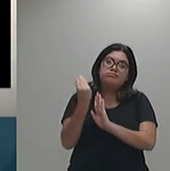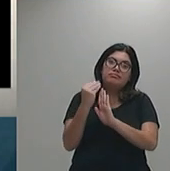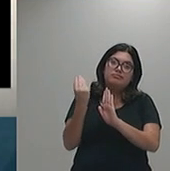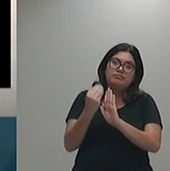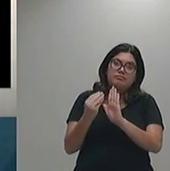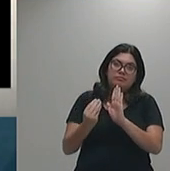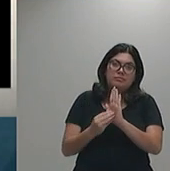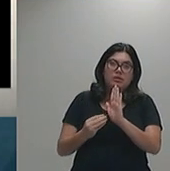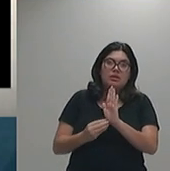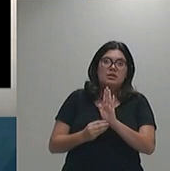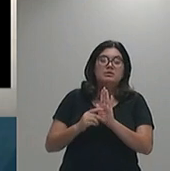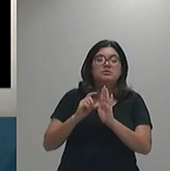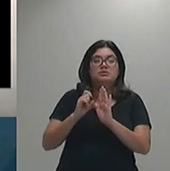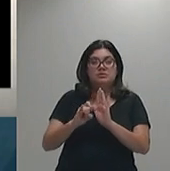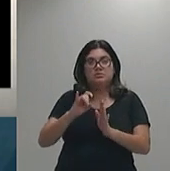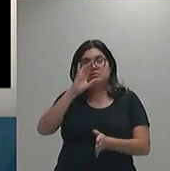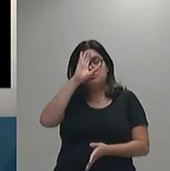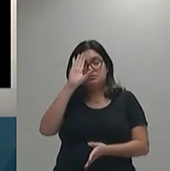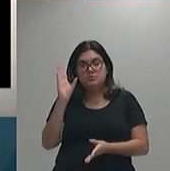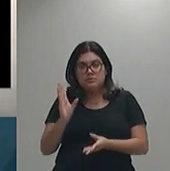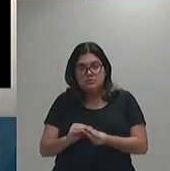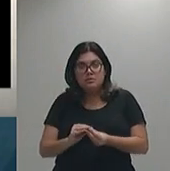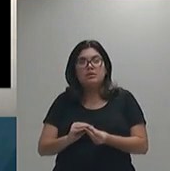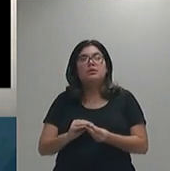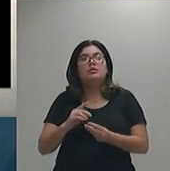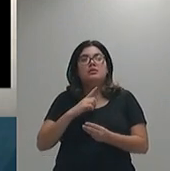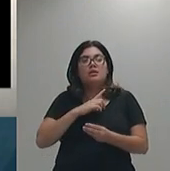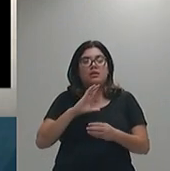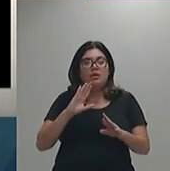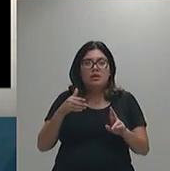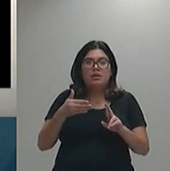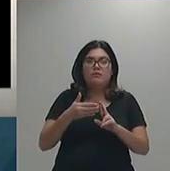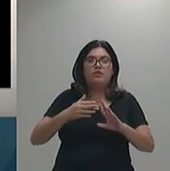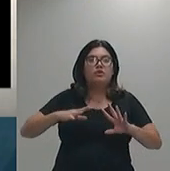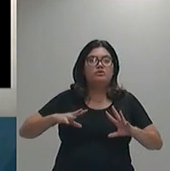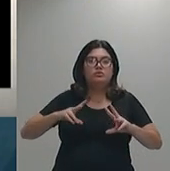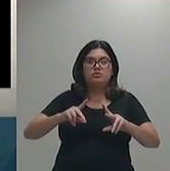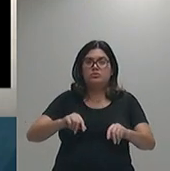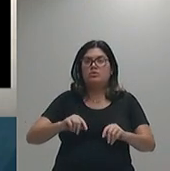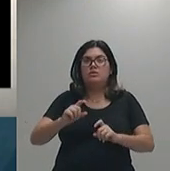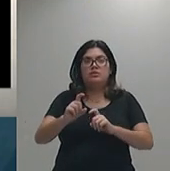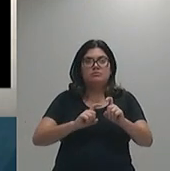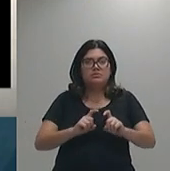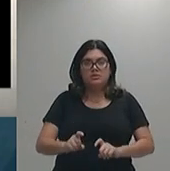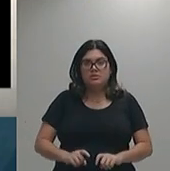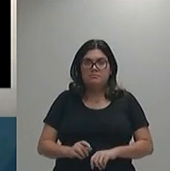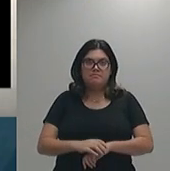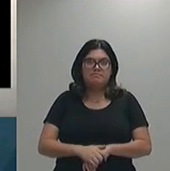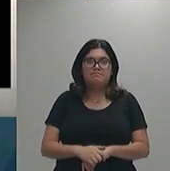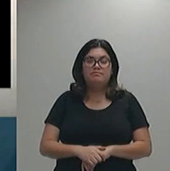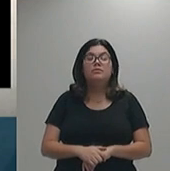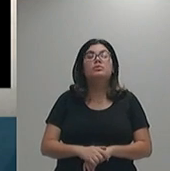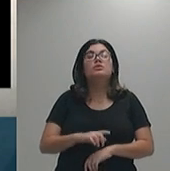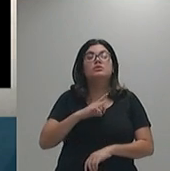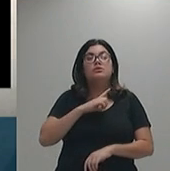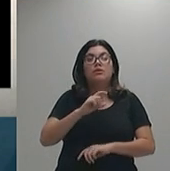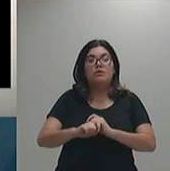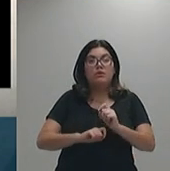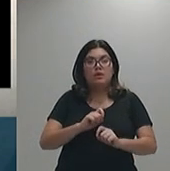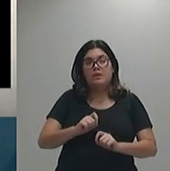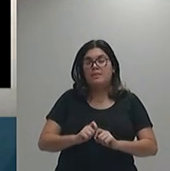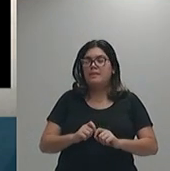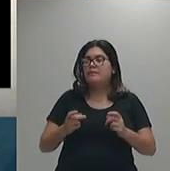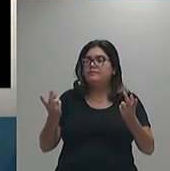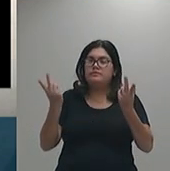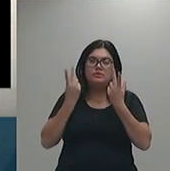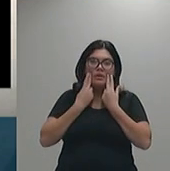se assim entendesse com o referendo de toda a sua administração de maneira que então era natural